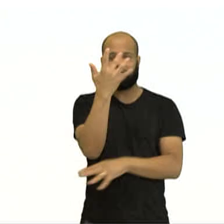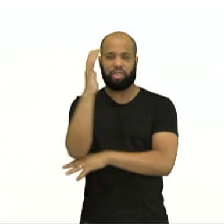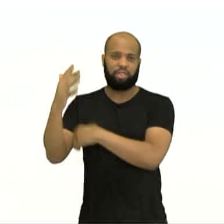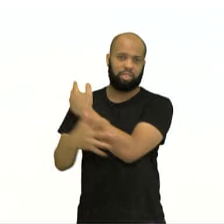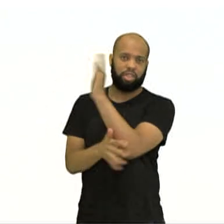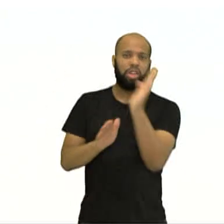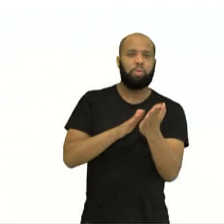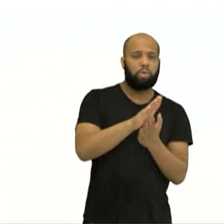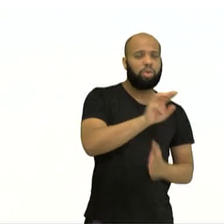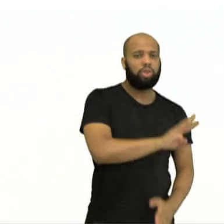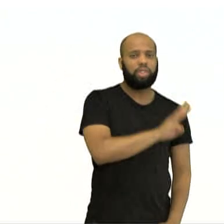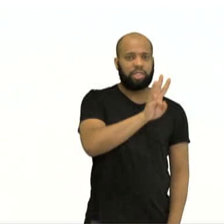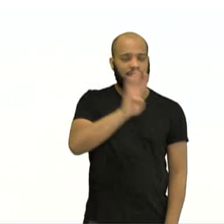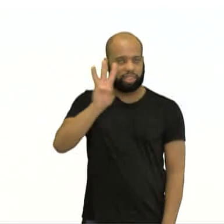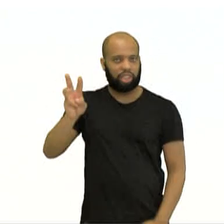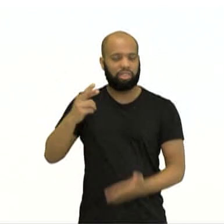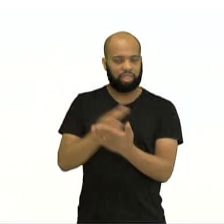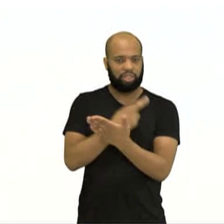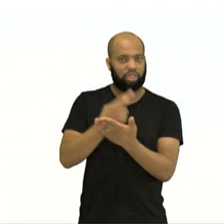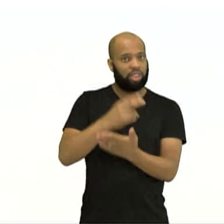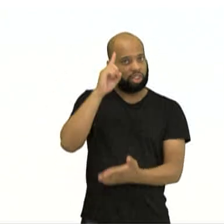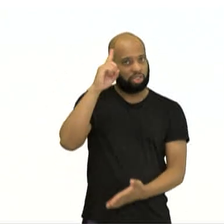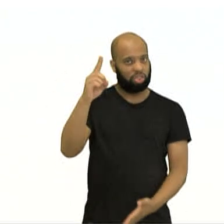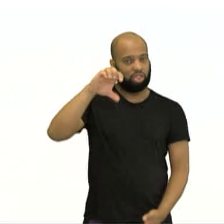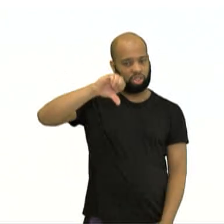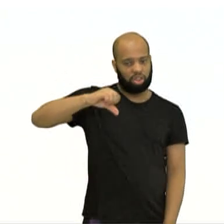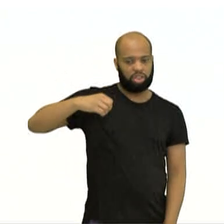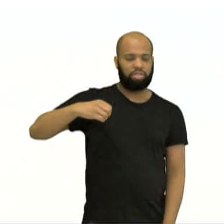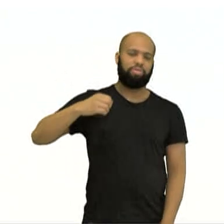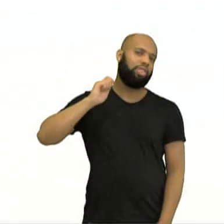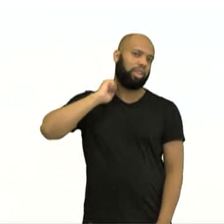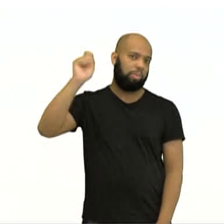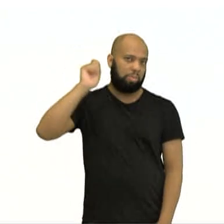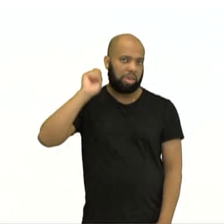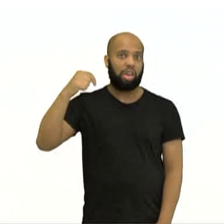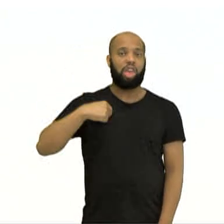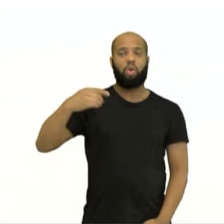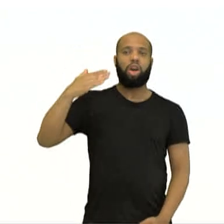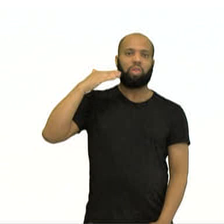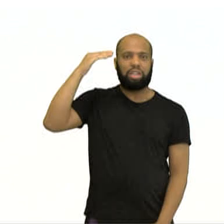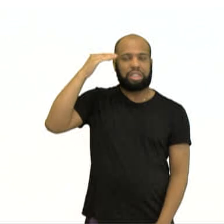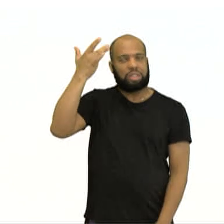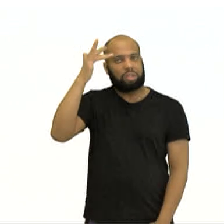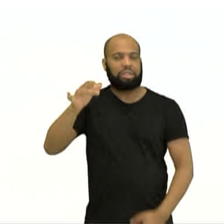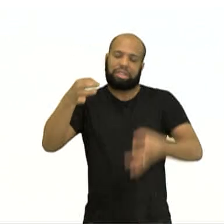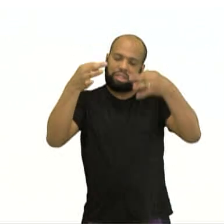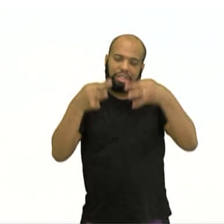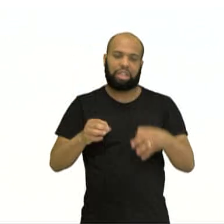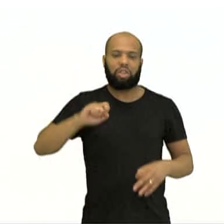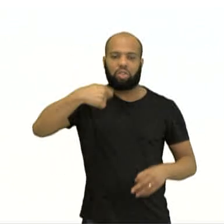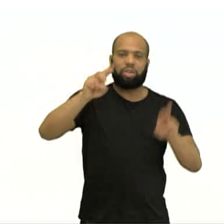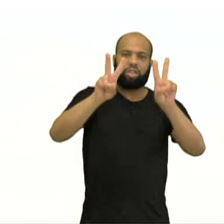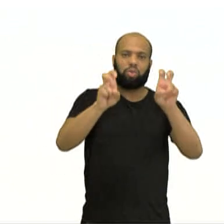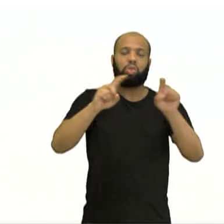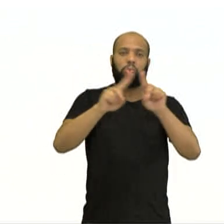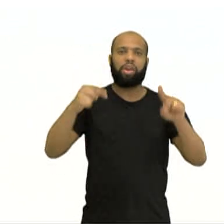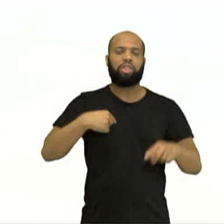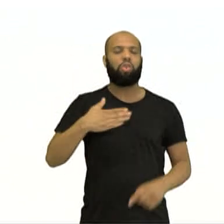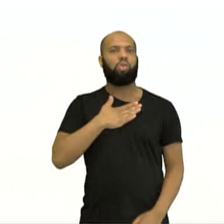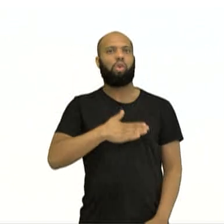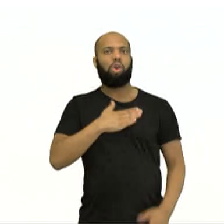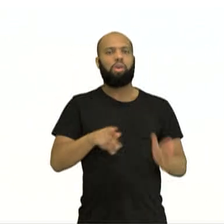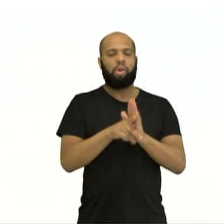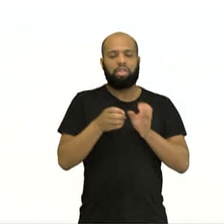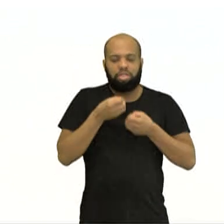dia 9 de abril. Como sou adolescente e não tenho muito domínio sobre o assunto, mas como sou fanático por notícias